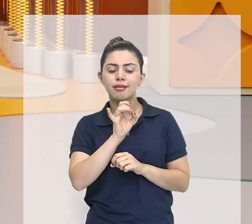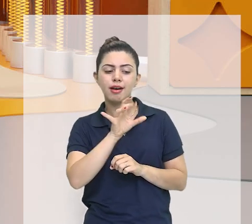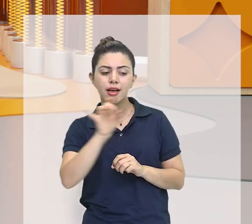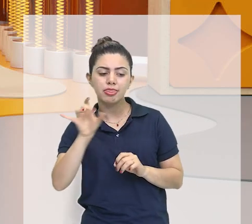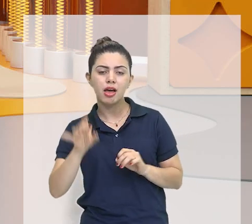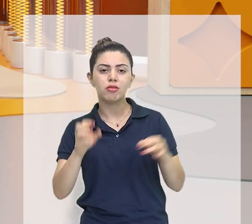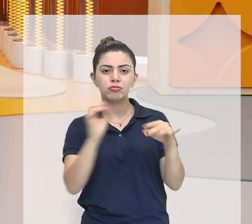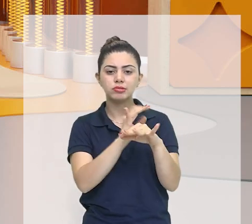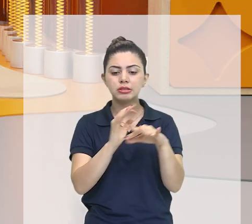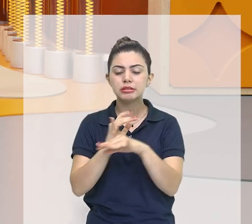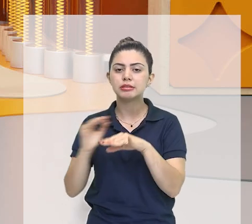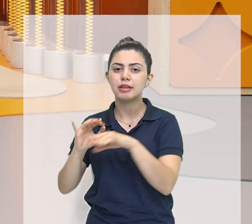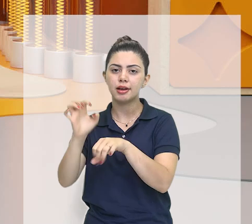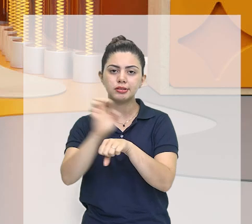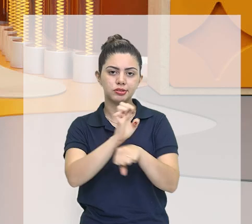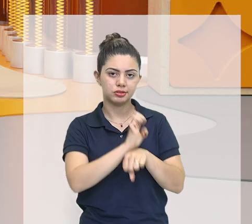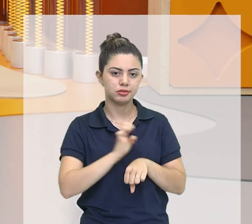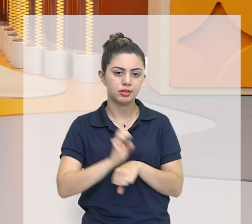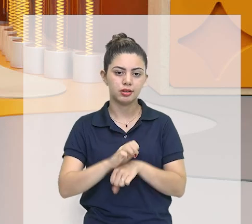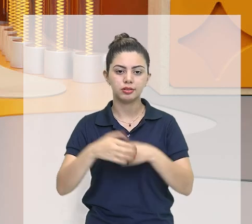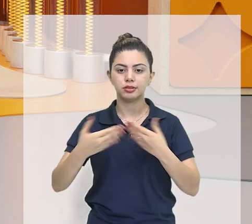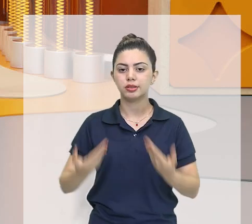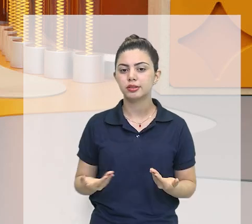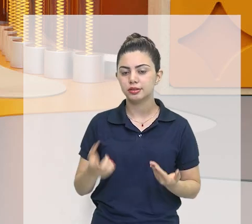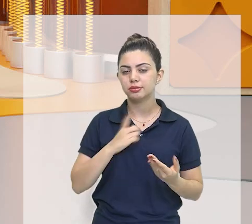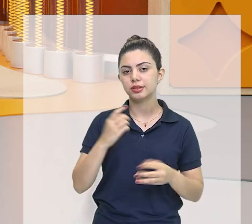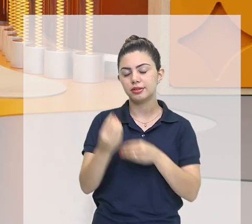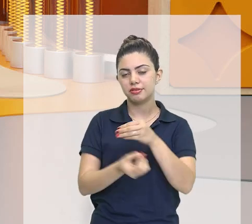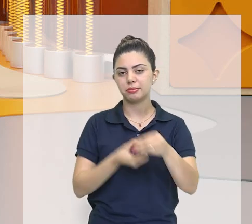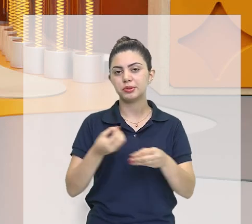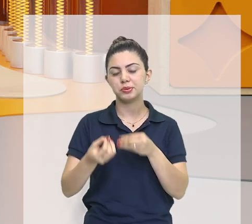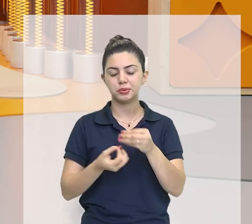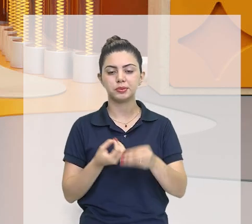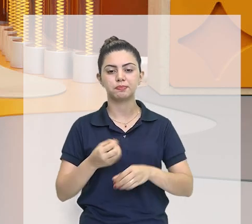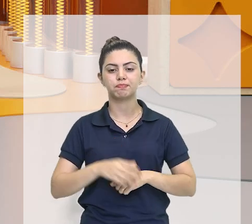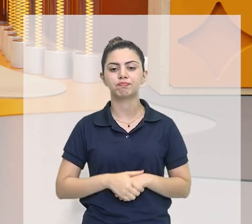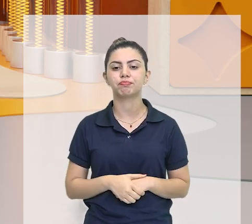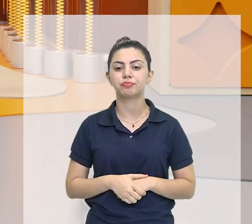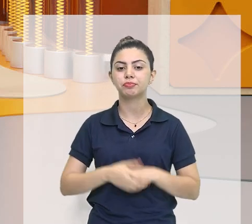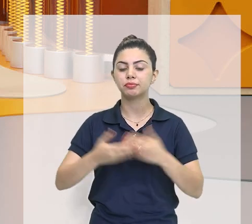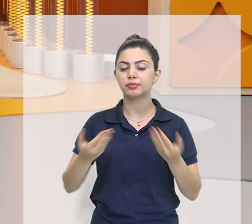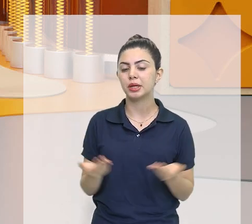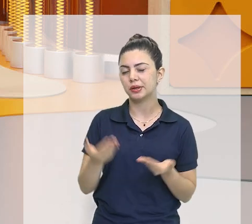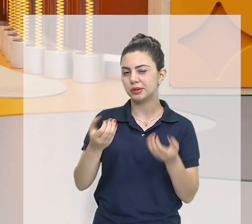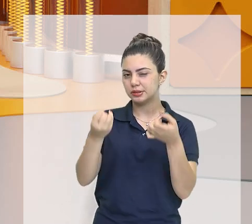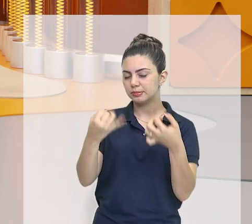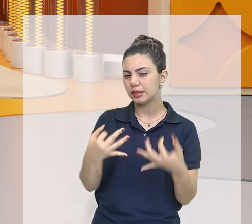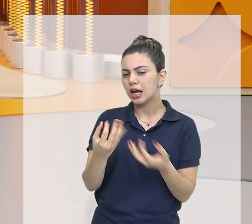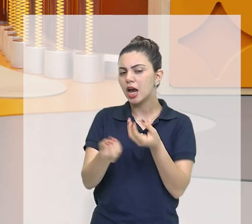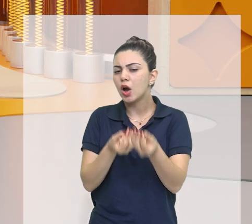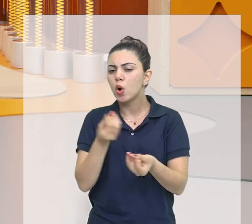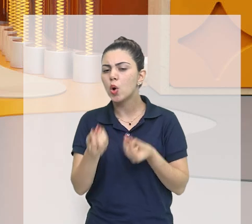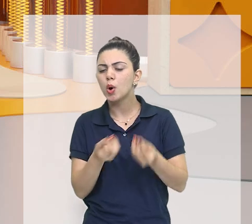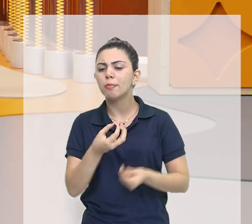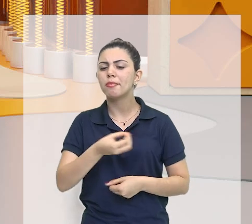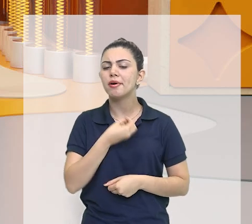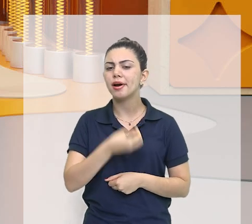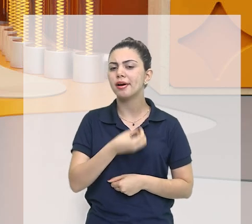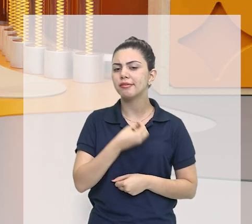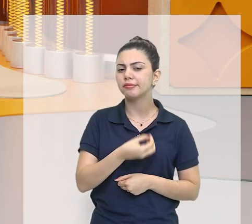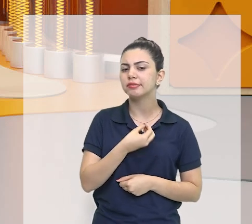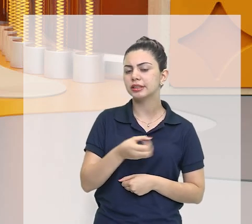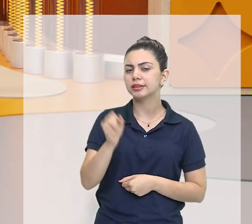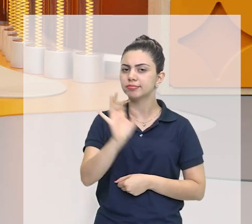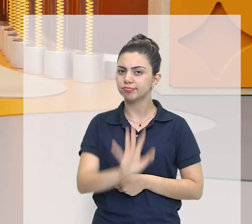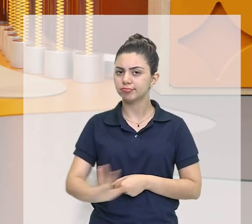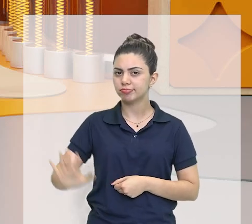cidades, estados. E aí, a gente tem, então, essa fusão. Vamos falar, então, um pouco, né, como que era essa vida aí, né, nessa